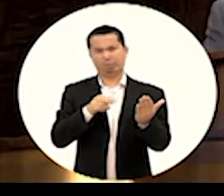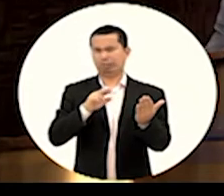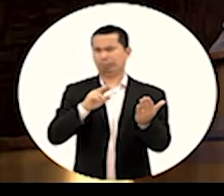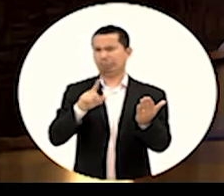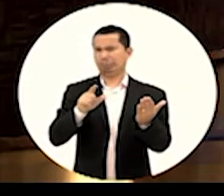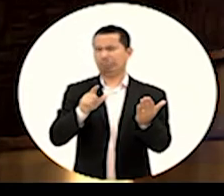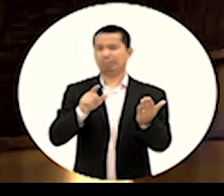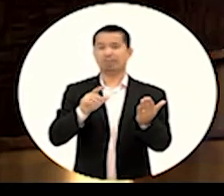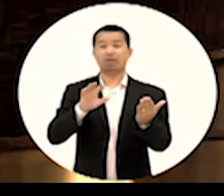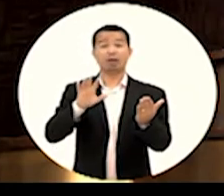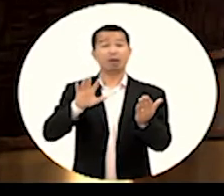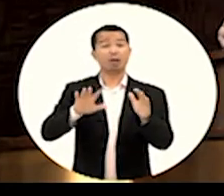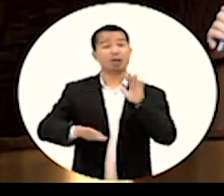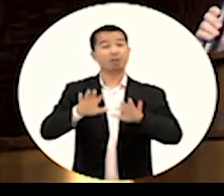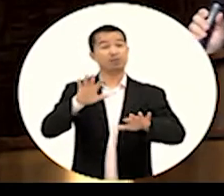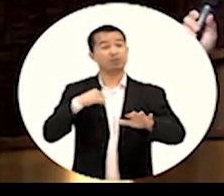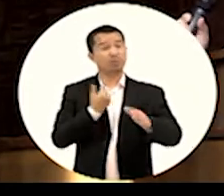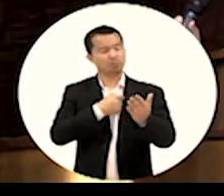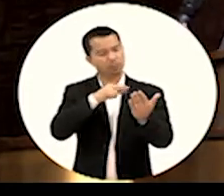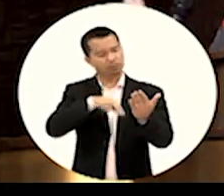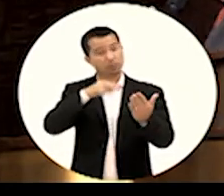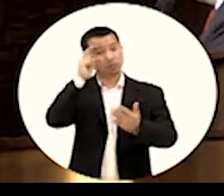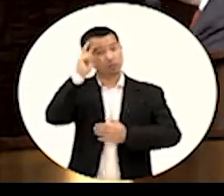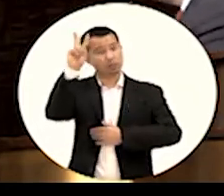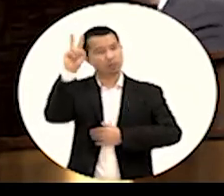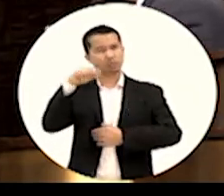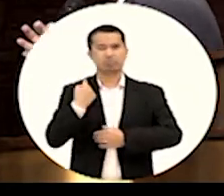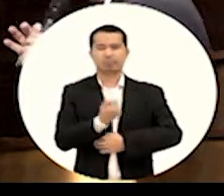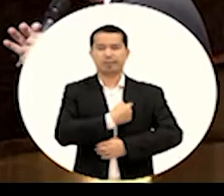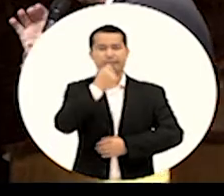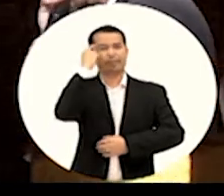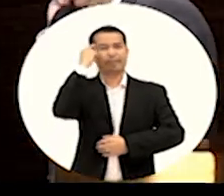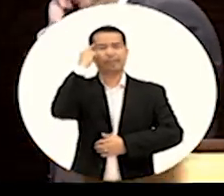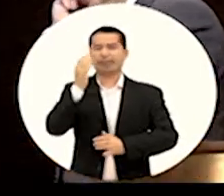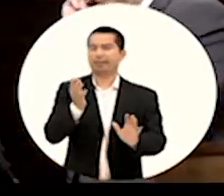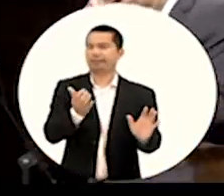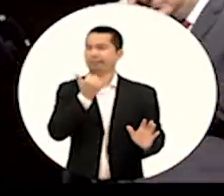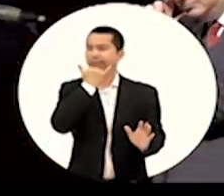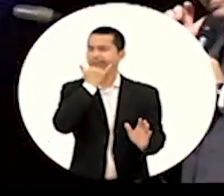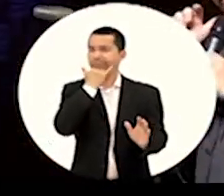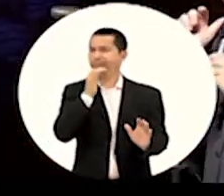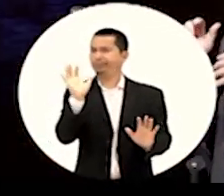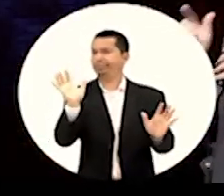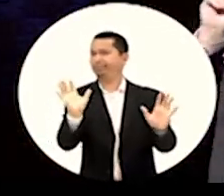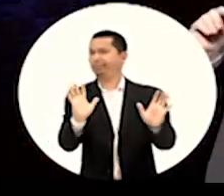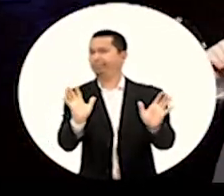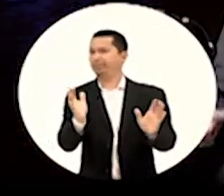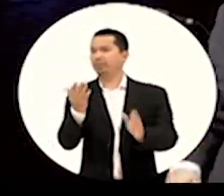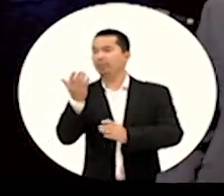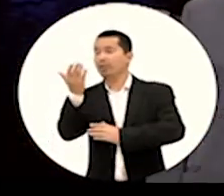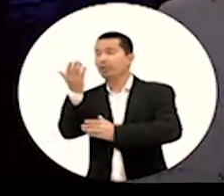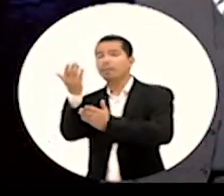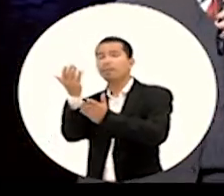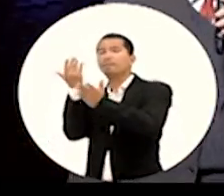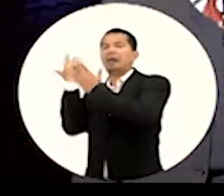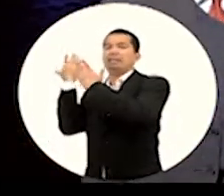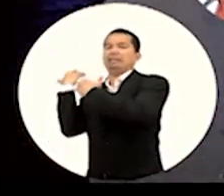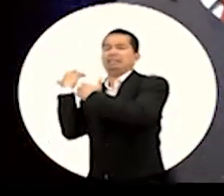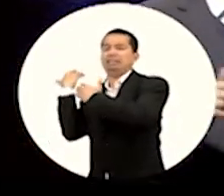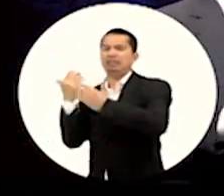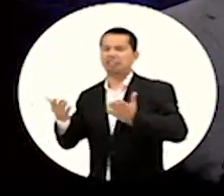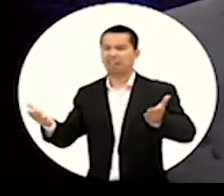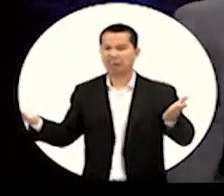a tentação de ter algumas desculpas na nossa alma. A primeira desculpa é